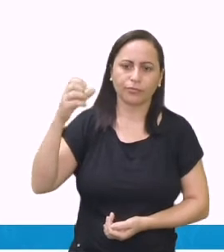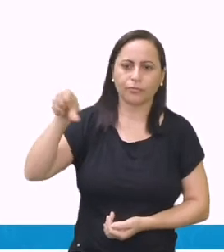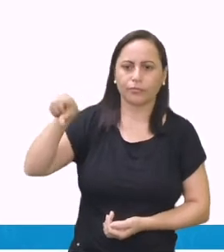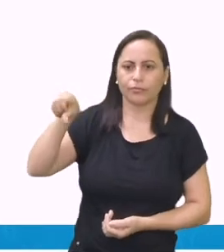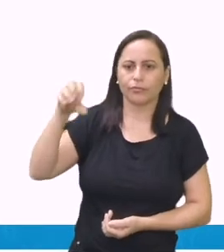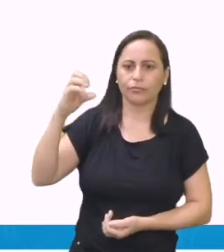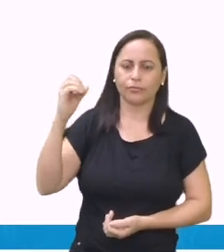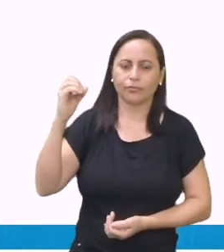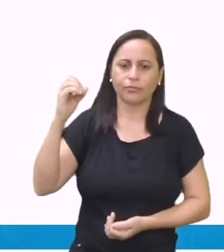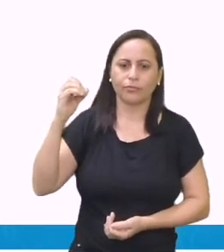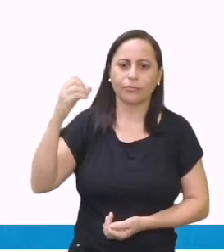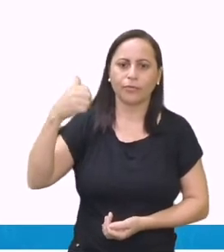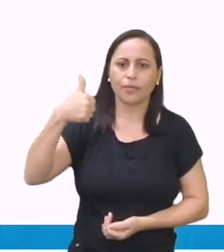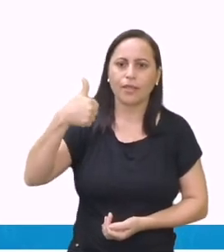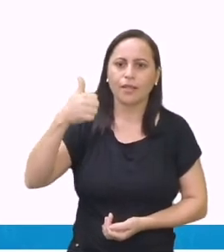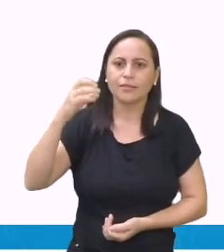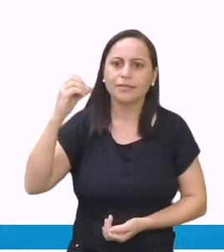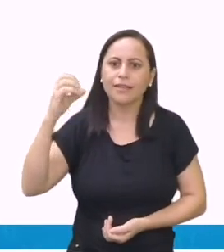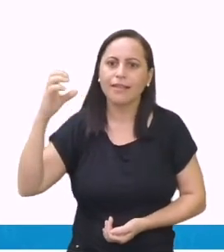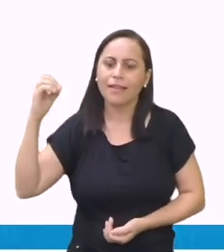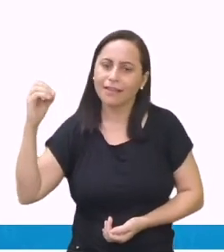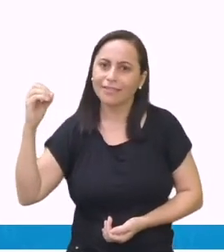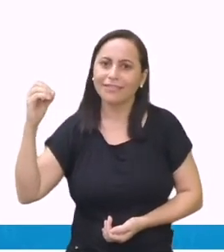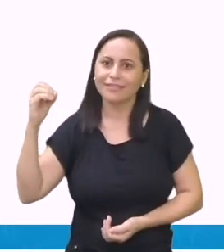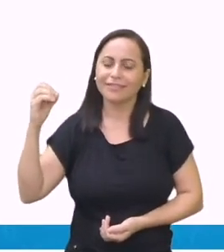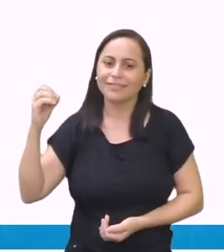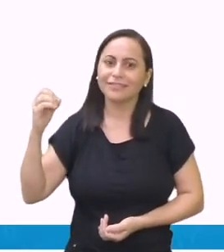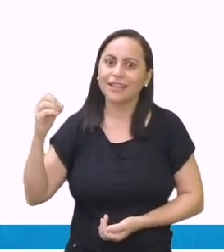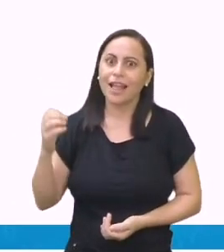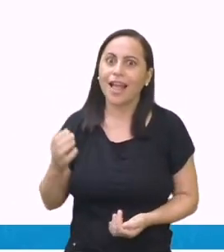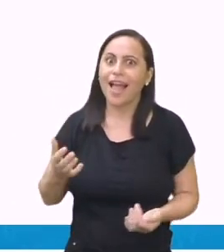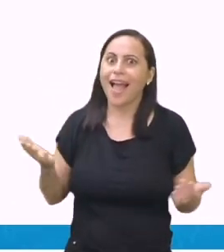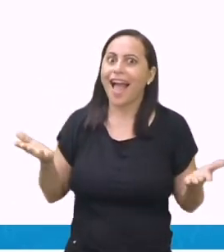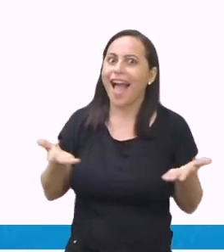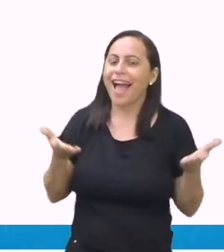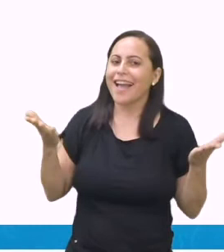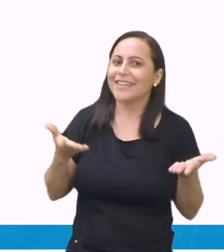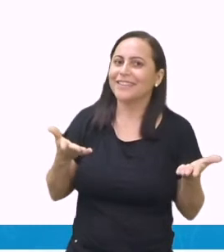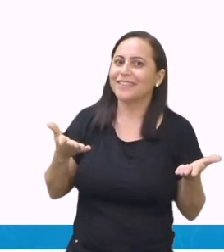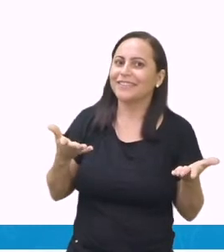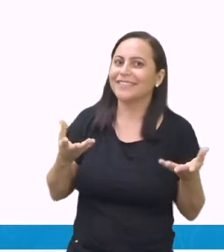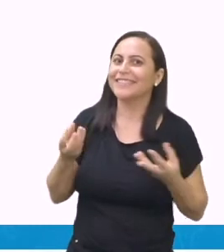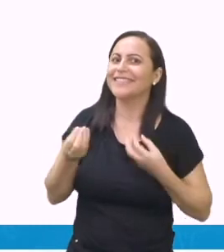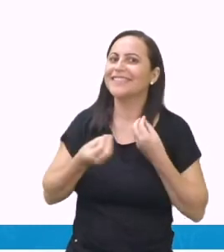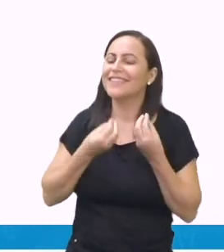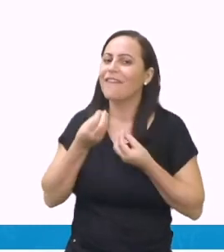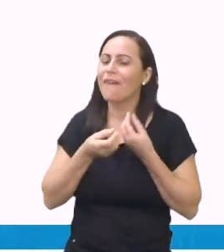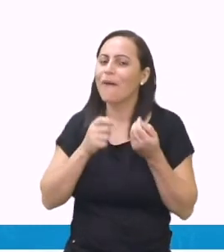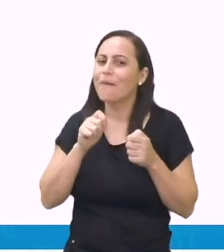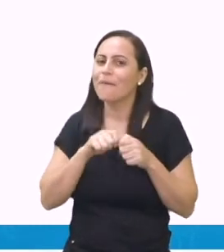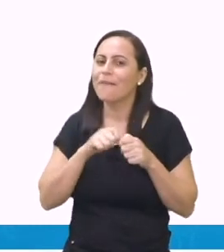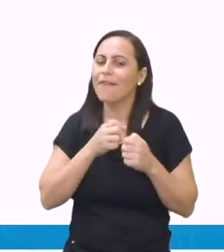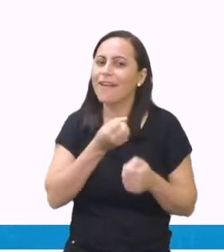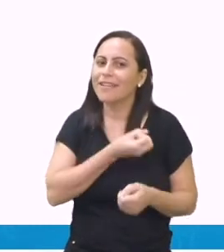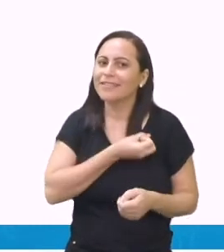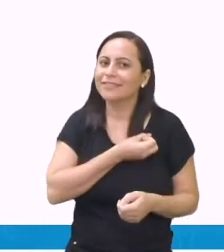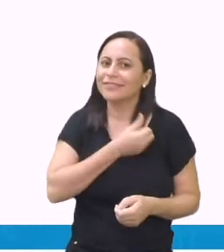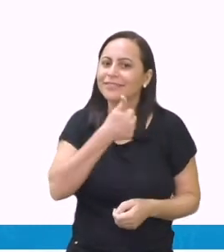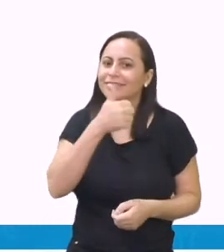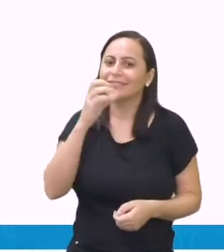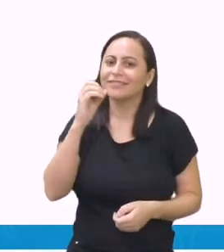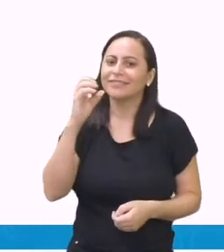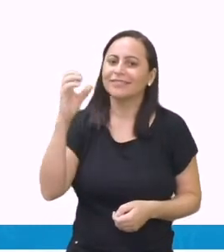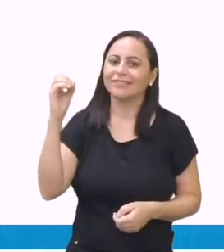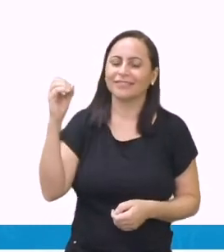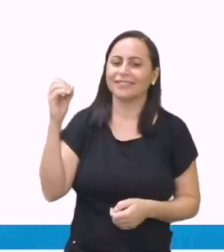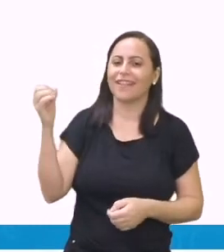80, 90, 100. E aí, gente, como escreve o número 100? Sei que vocês já viram